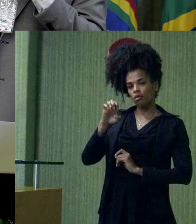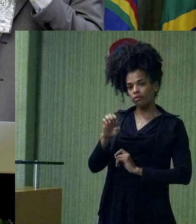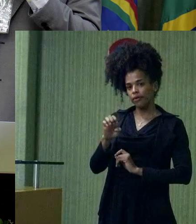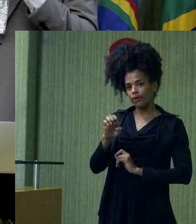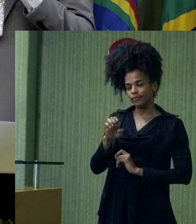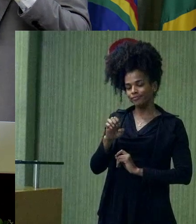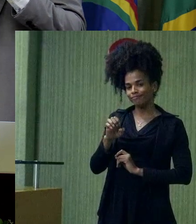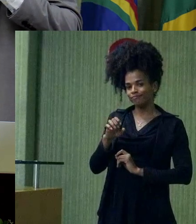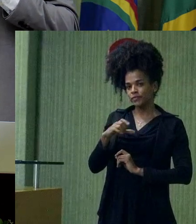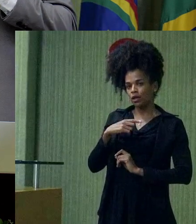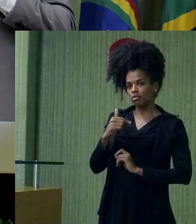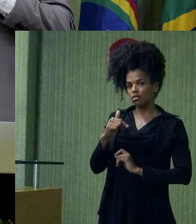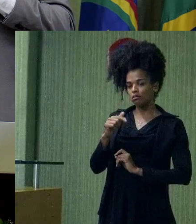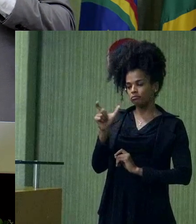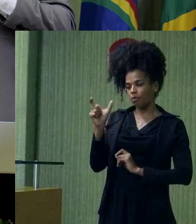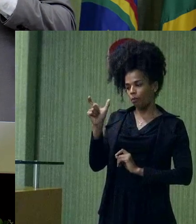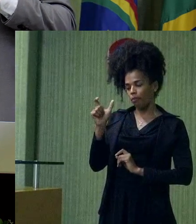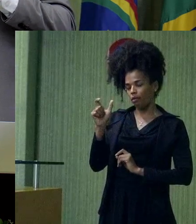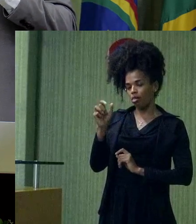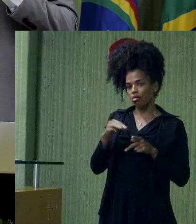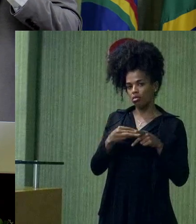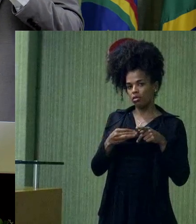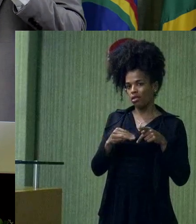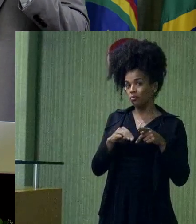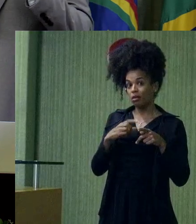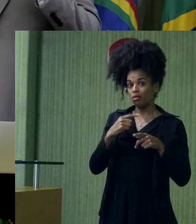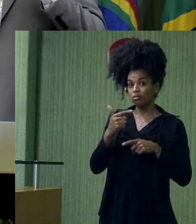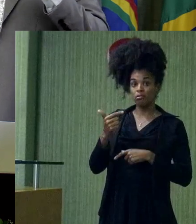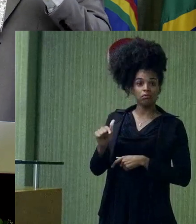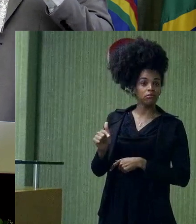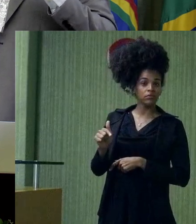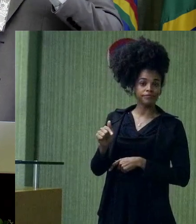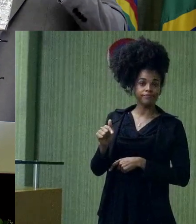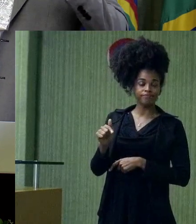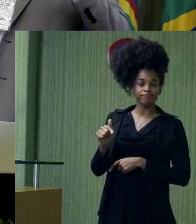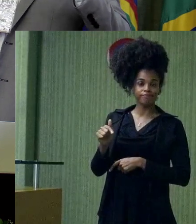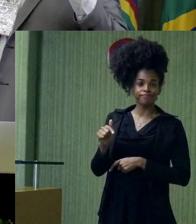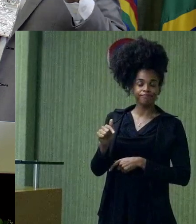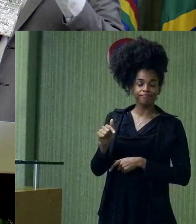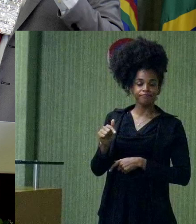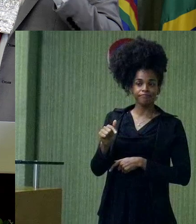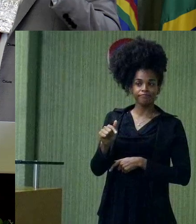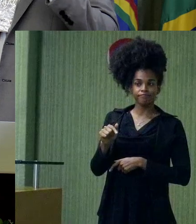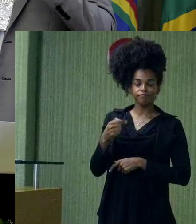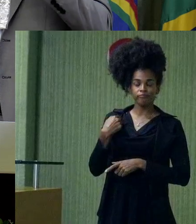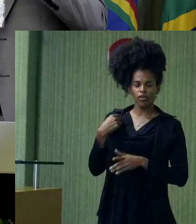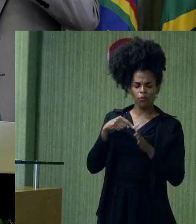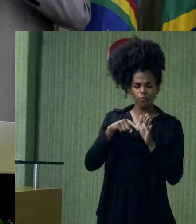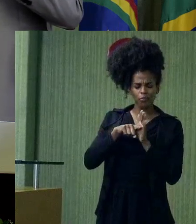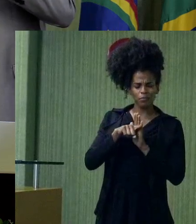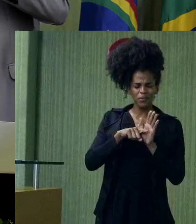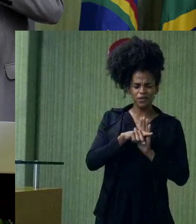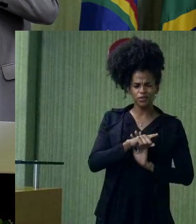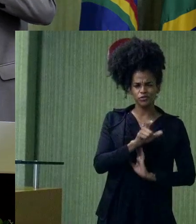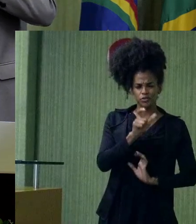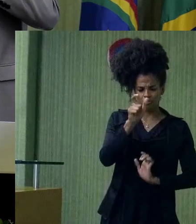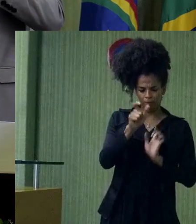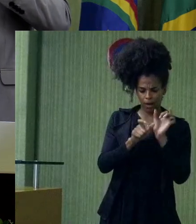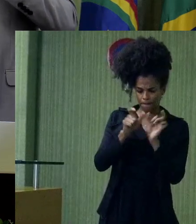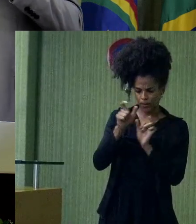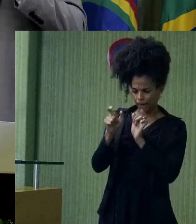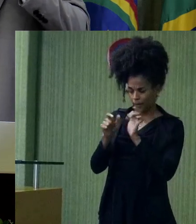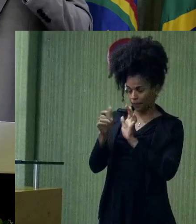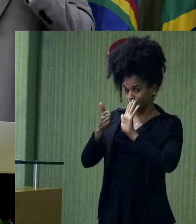mencionada nenhuma vez não é mencionada Ministério Público fazendo uma pesquisa nos planos estaduais e